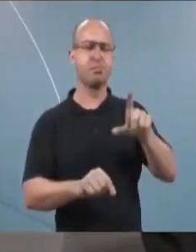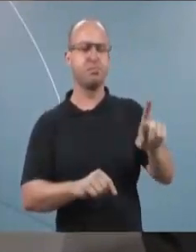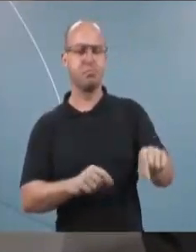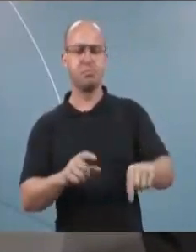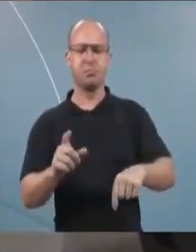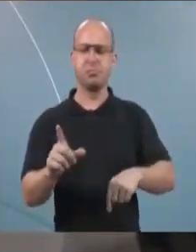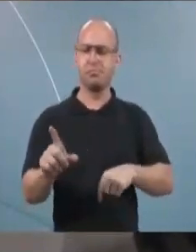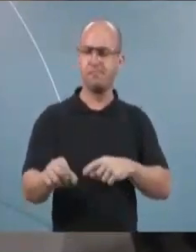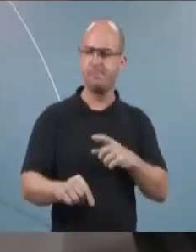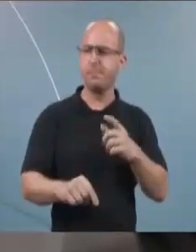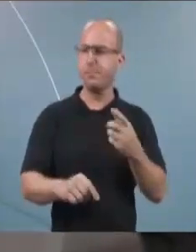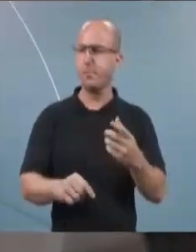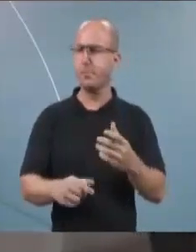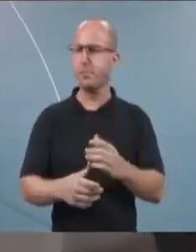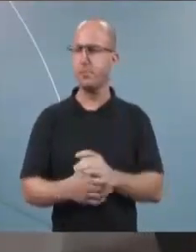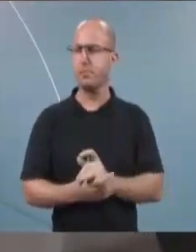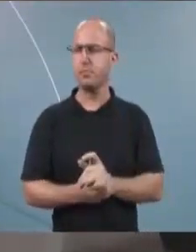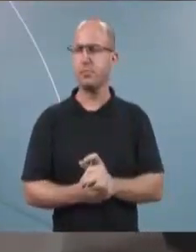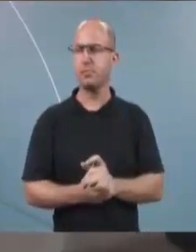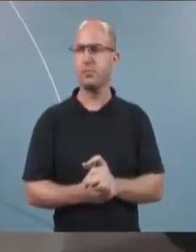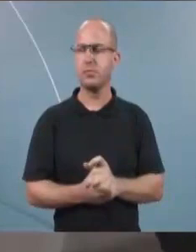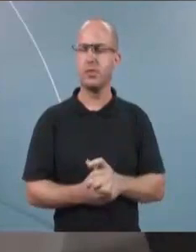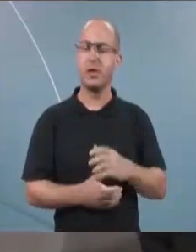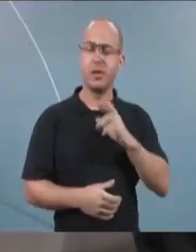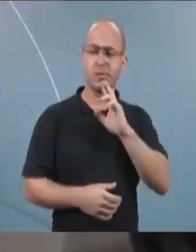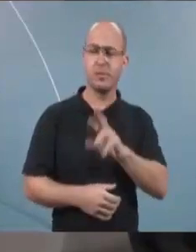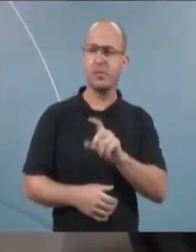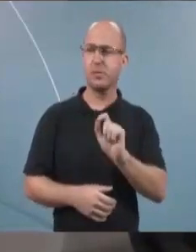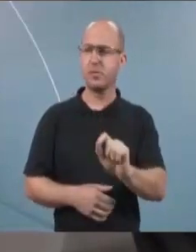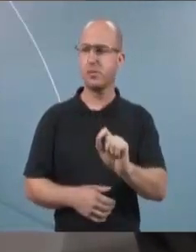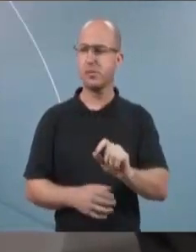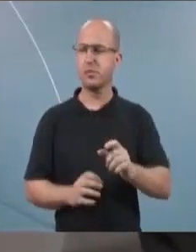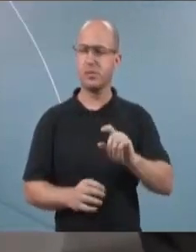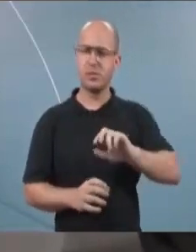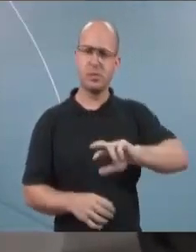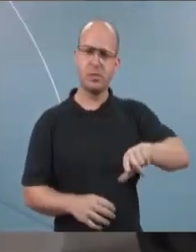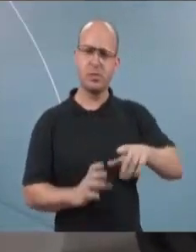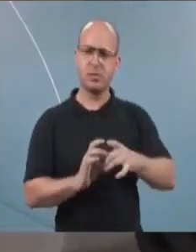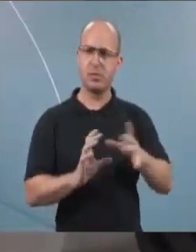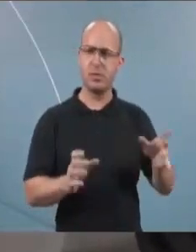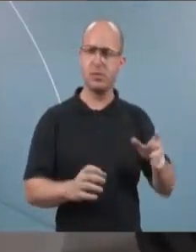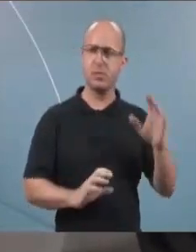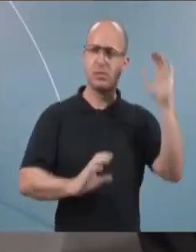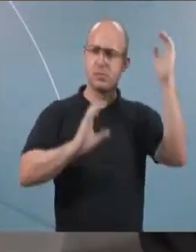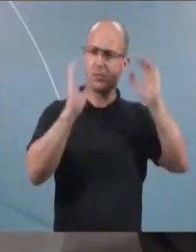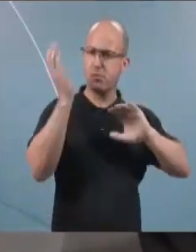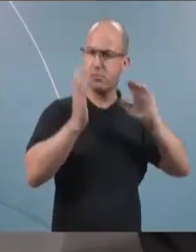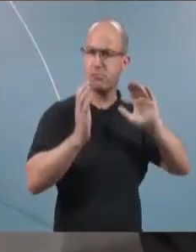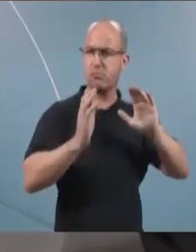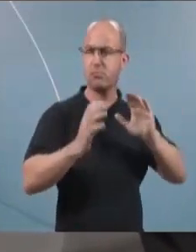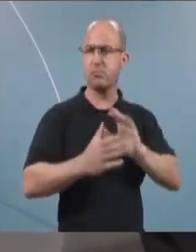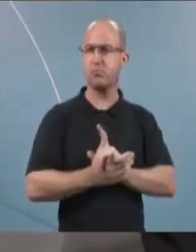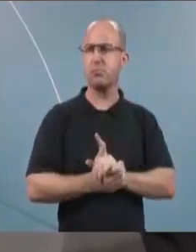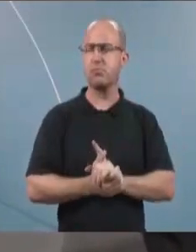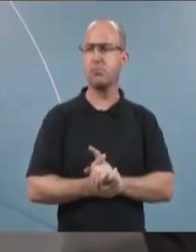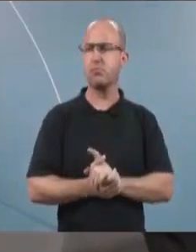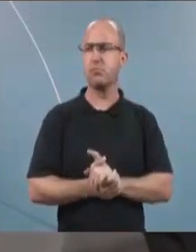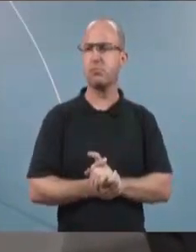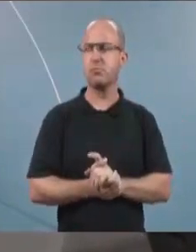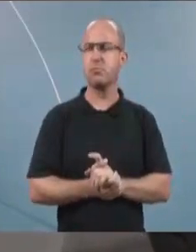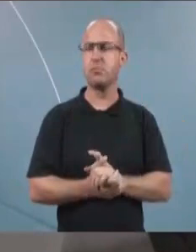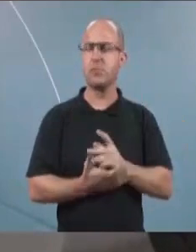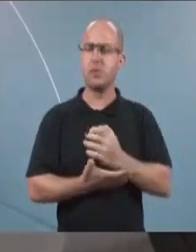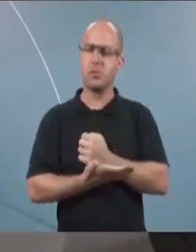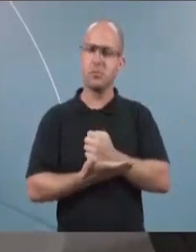pinçado para carnaval há um argumento dizendo que se não fosse liberado naquela época pro carnaval e o carnaval